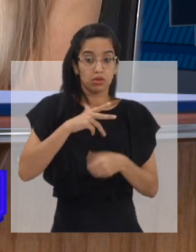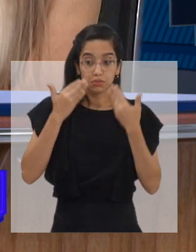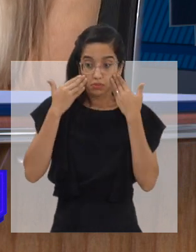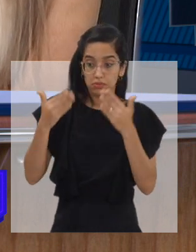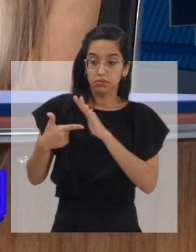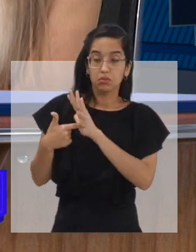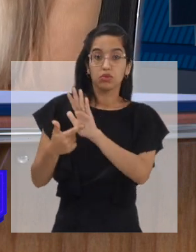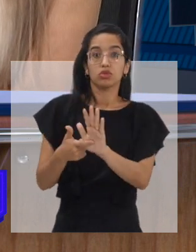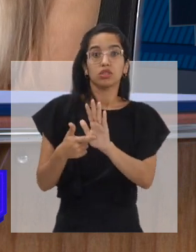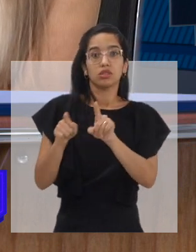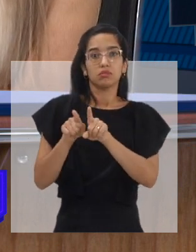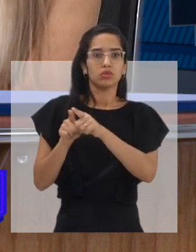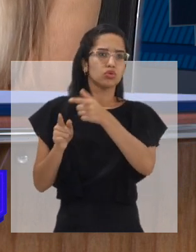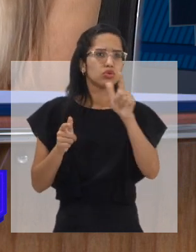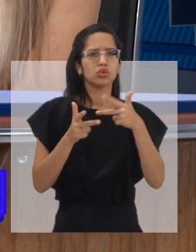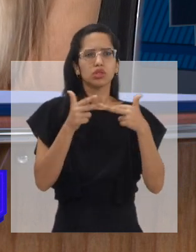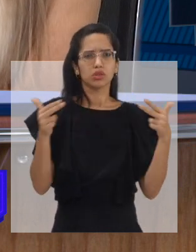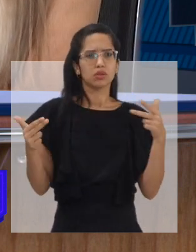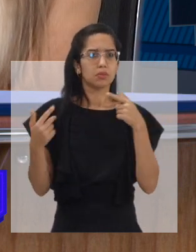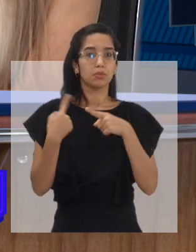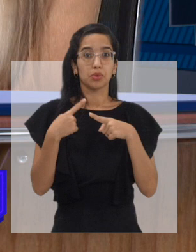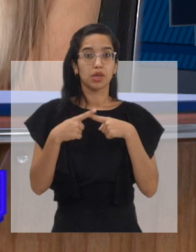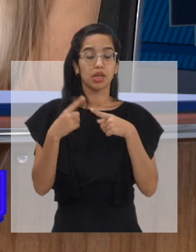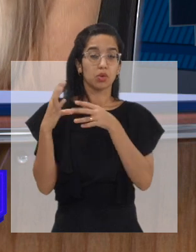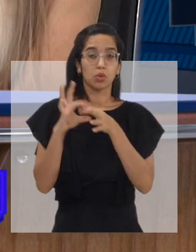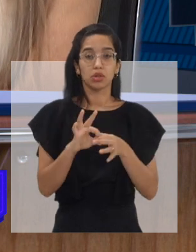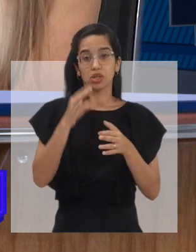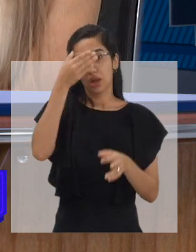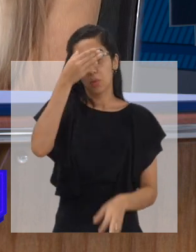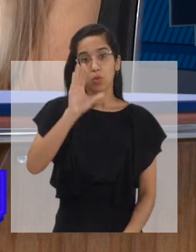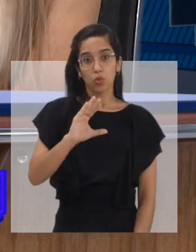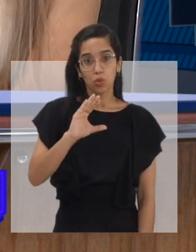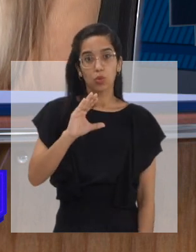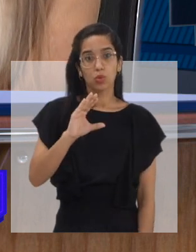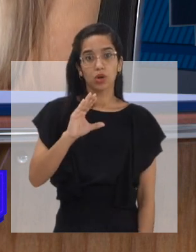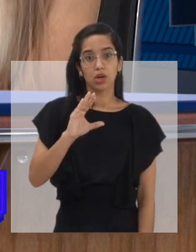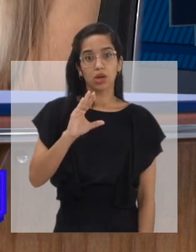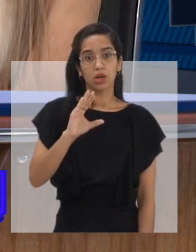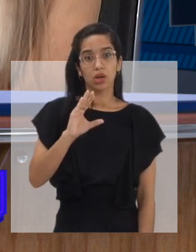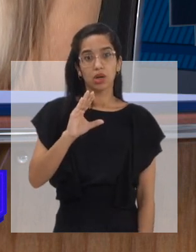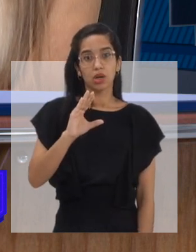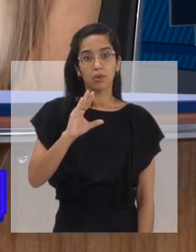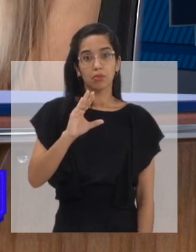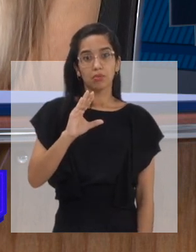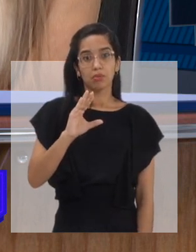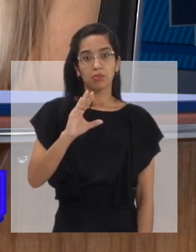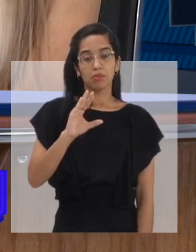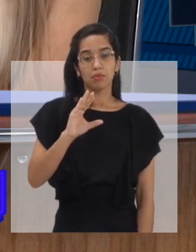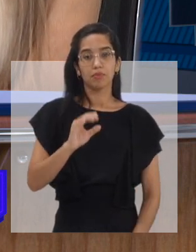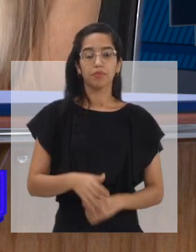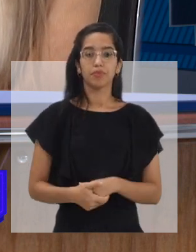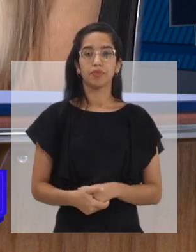outras coisas, porque esse lado cultural nessa região ele não era, eu não sei se eu diria